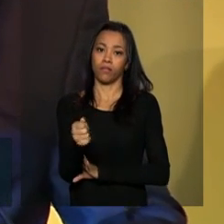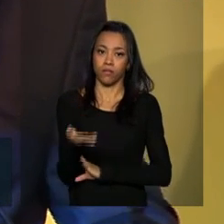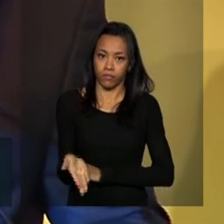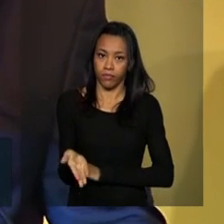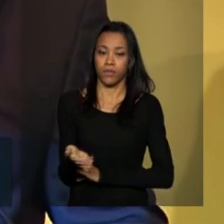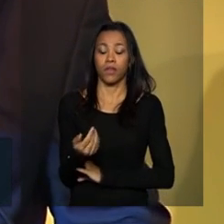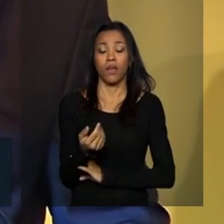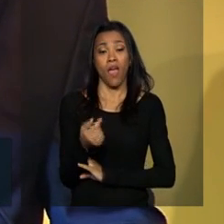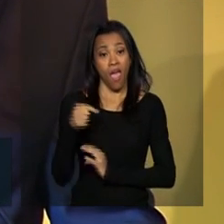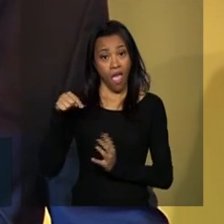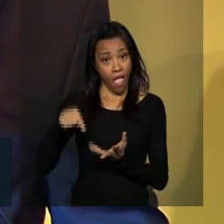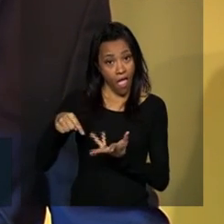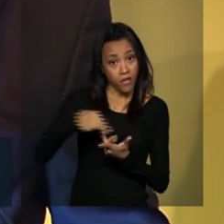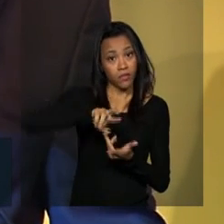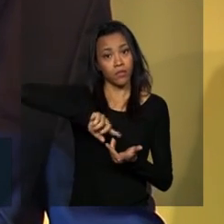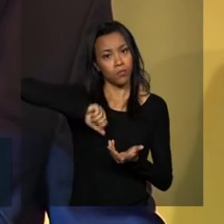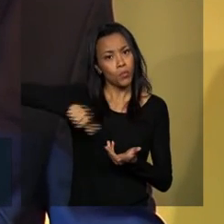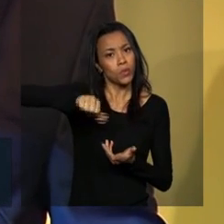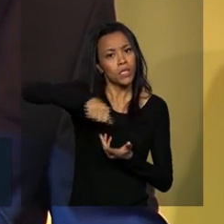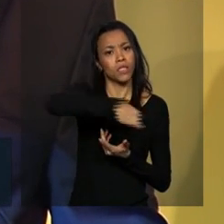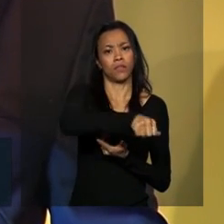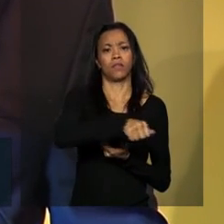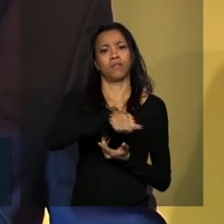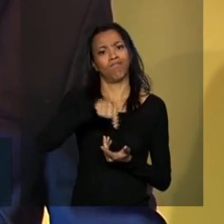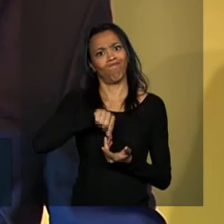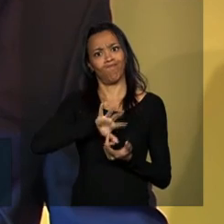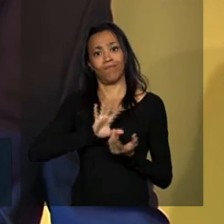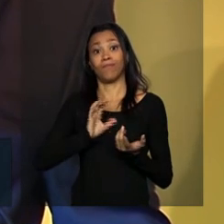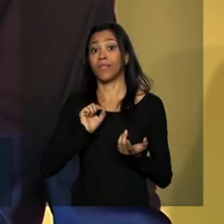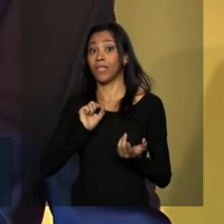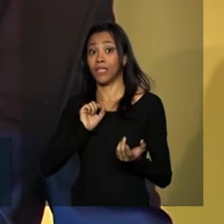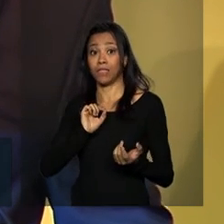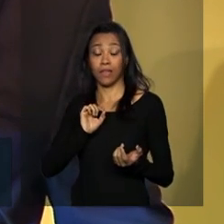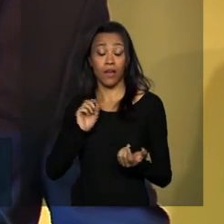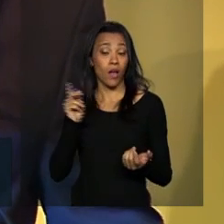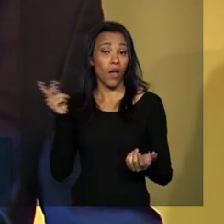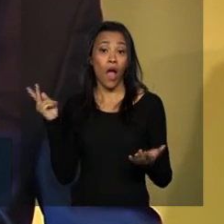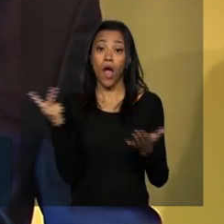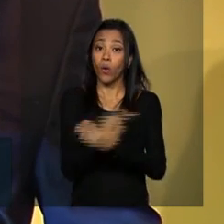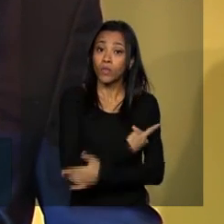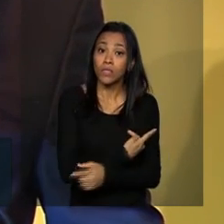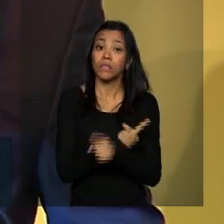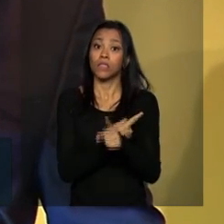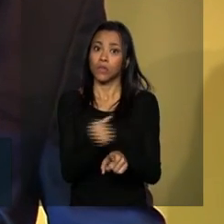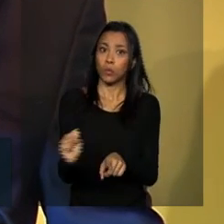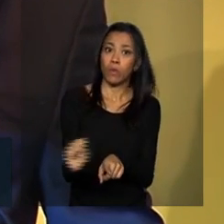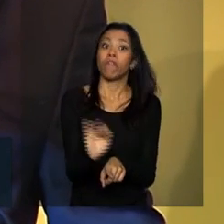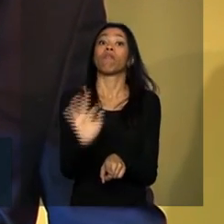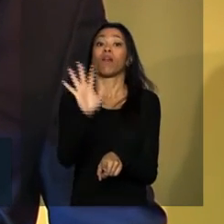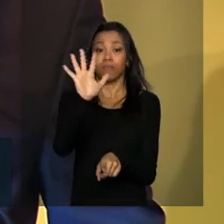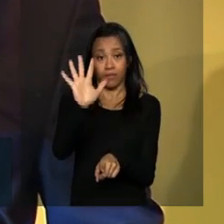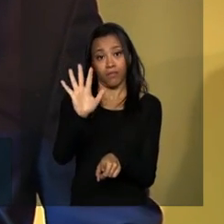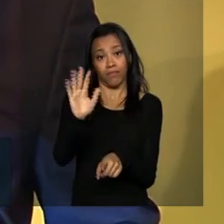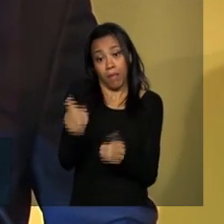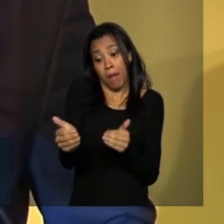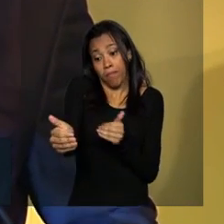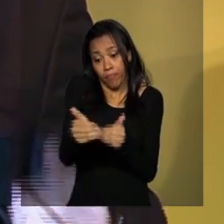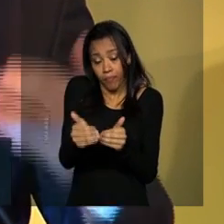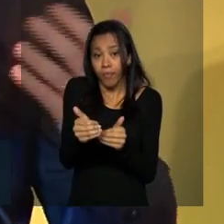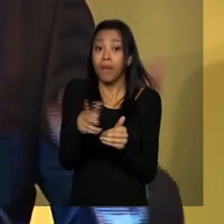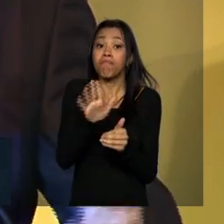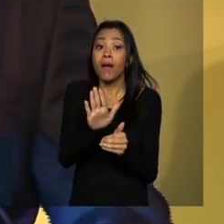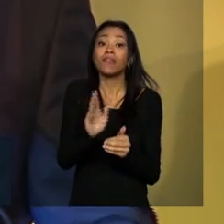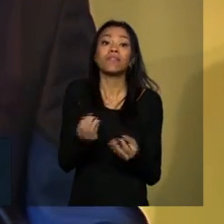Historicamente, essas mudanças têm tido um efeito inflacionário a curto prazo, mas também criam novas oportunidades para